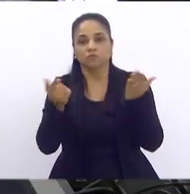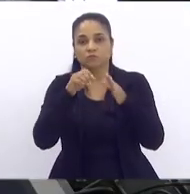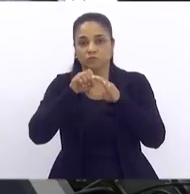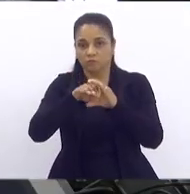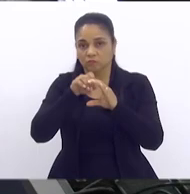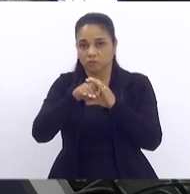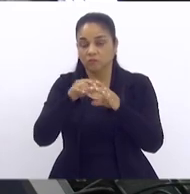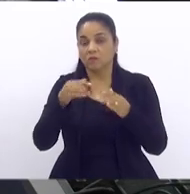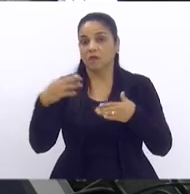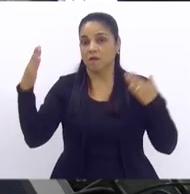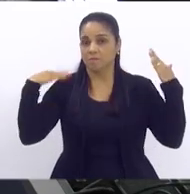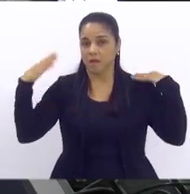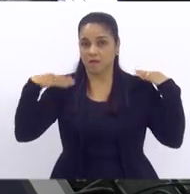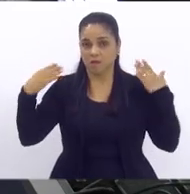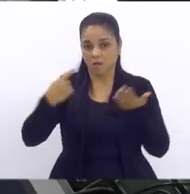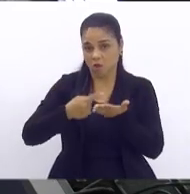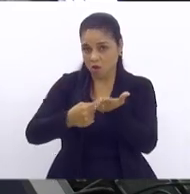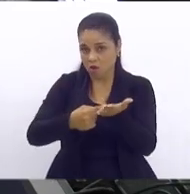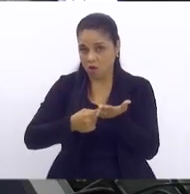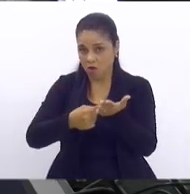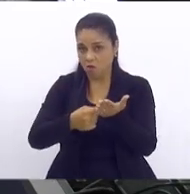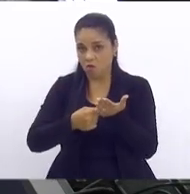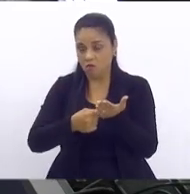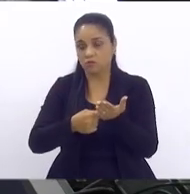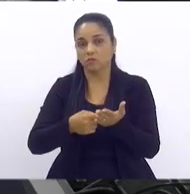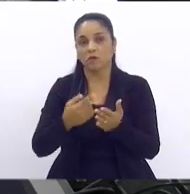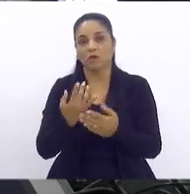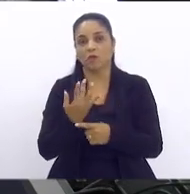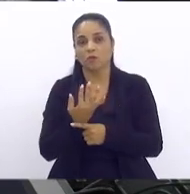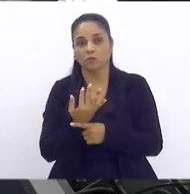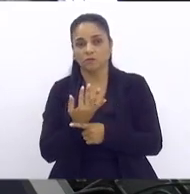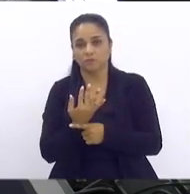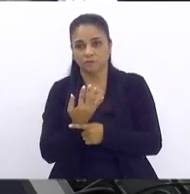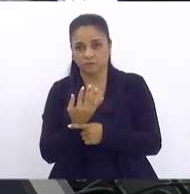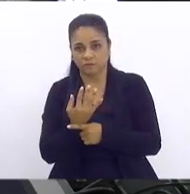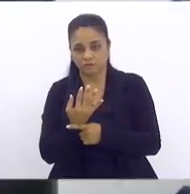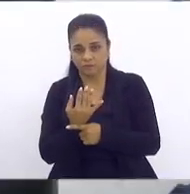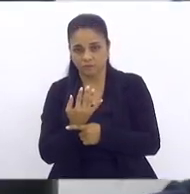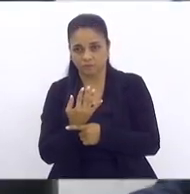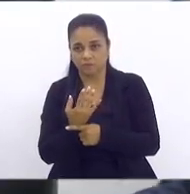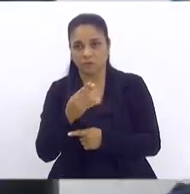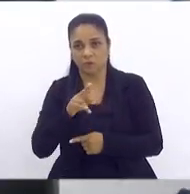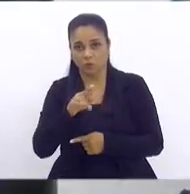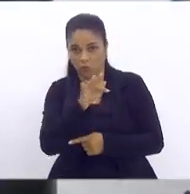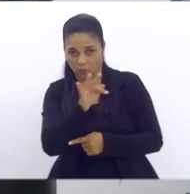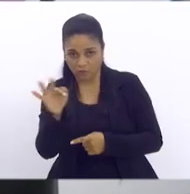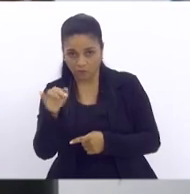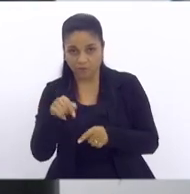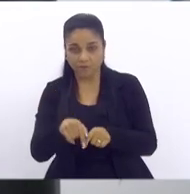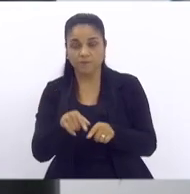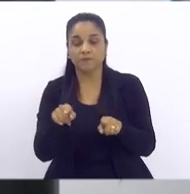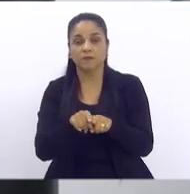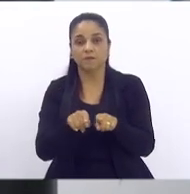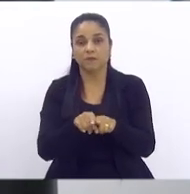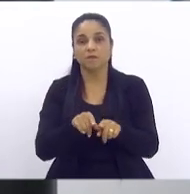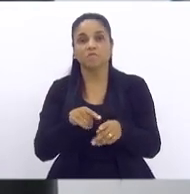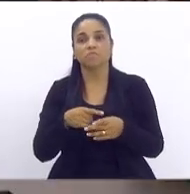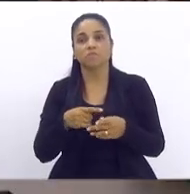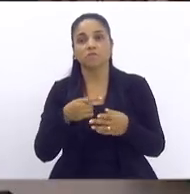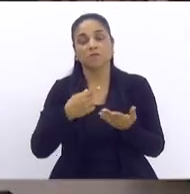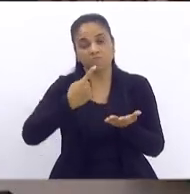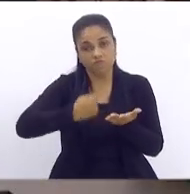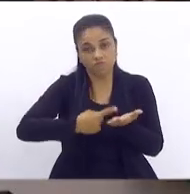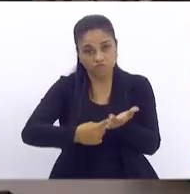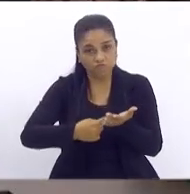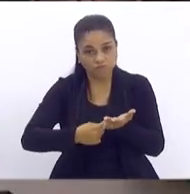tinha feito um acordo com a Universidade Federal Fluminense, que iam fazer novamente um mapeamento, começou em 2012, que até hoje não acabou, vou fazer de